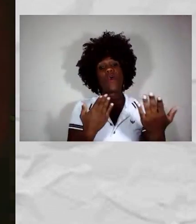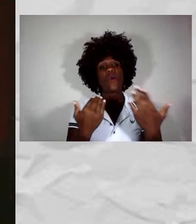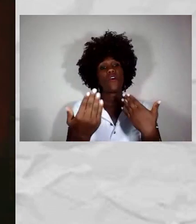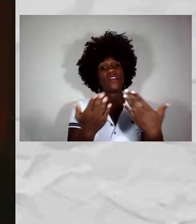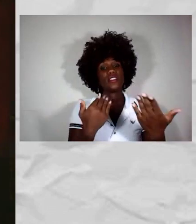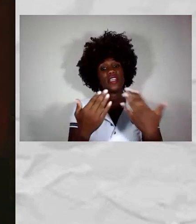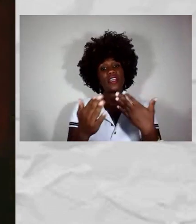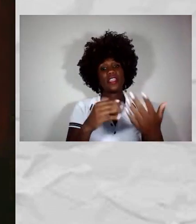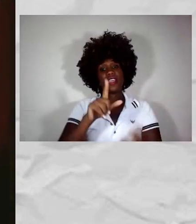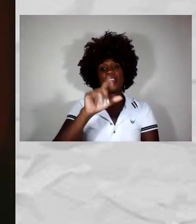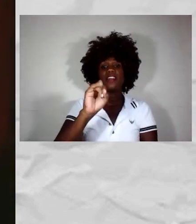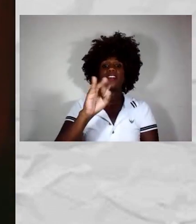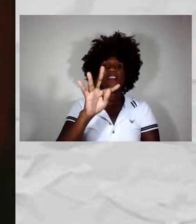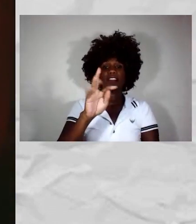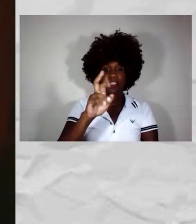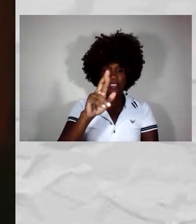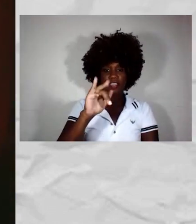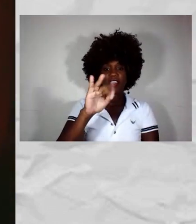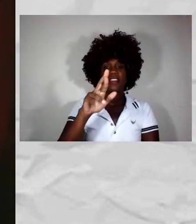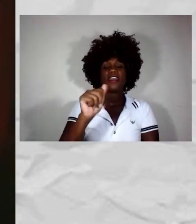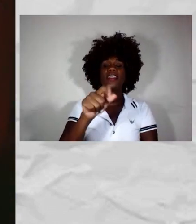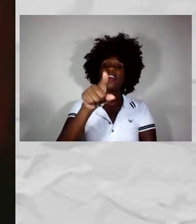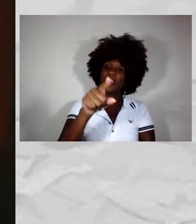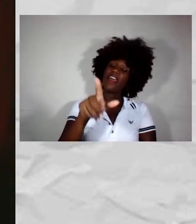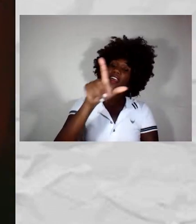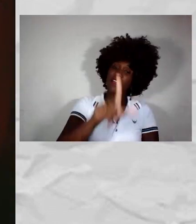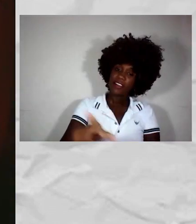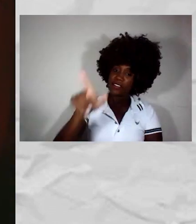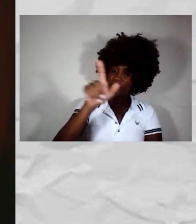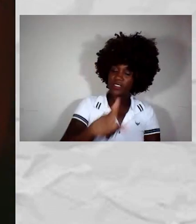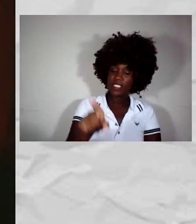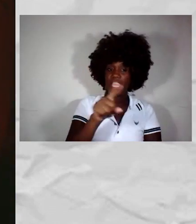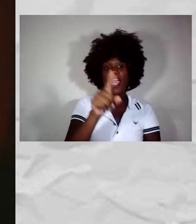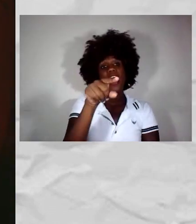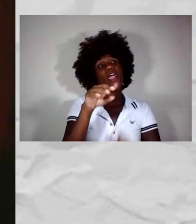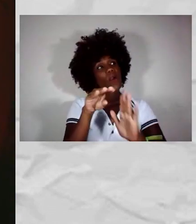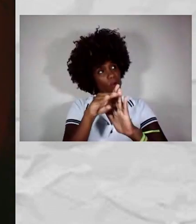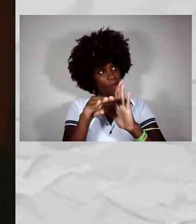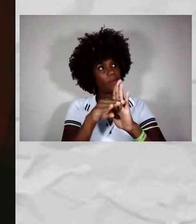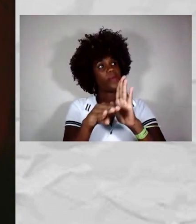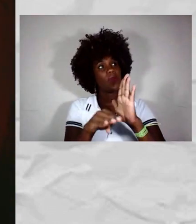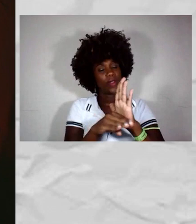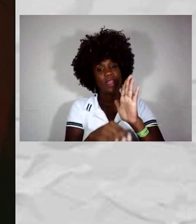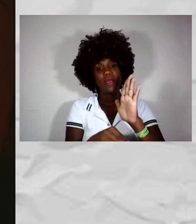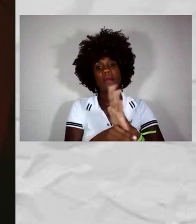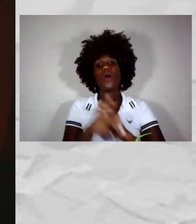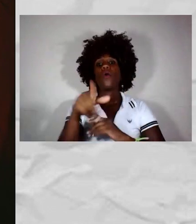Então, o Conversaria é um programa, é um projeto de